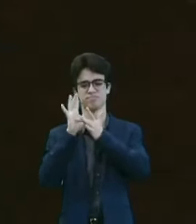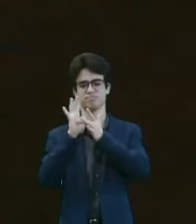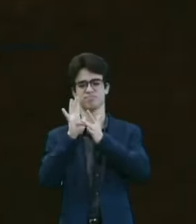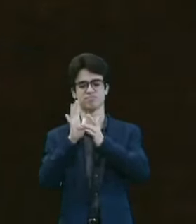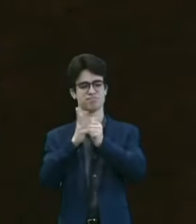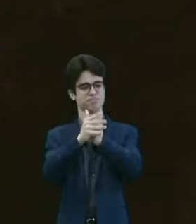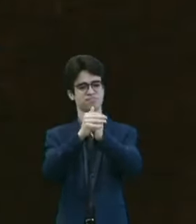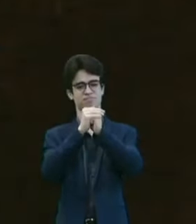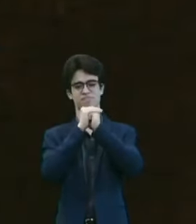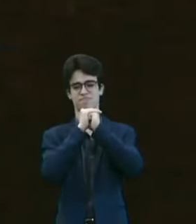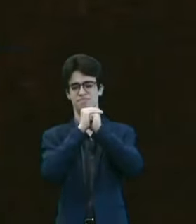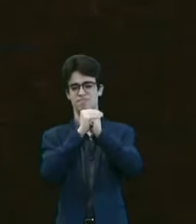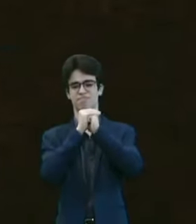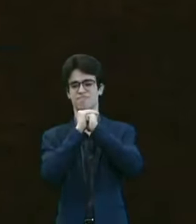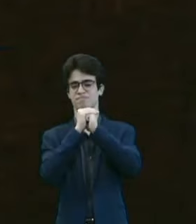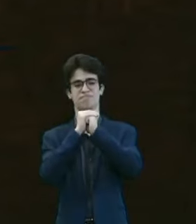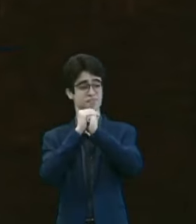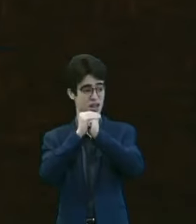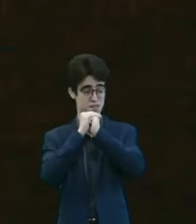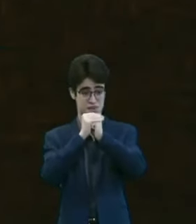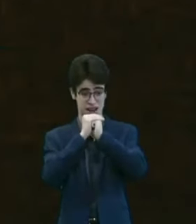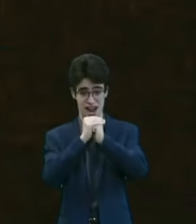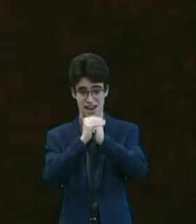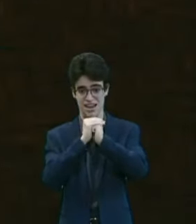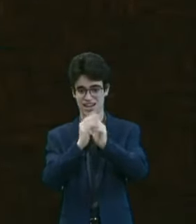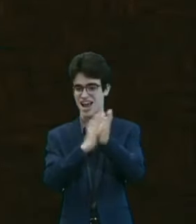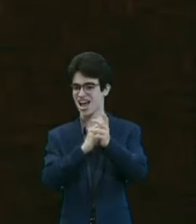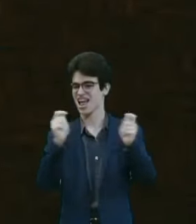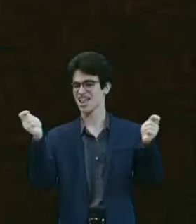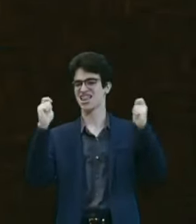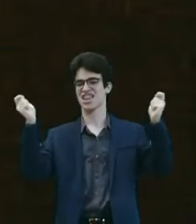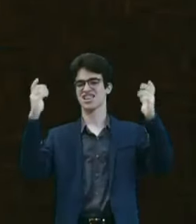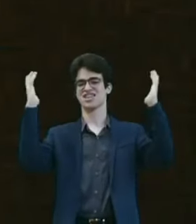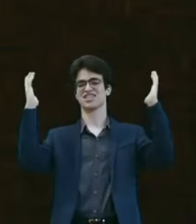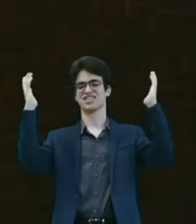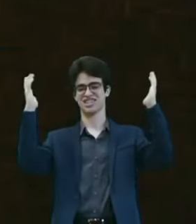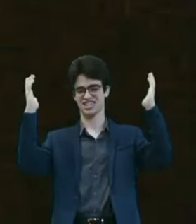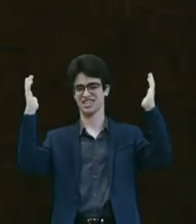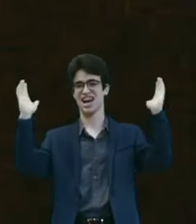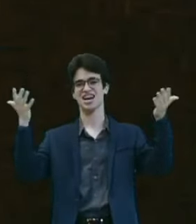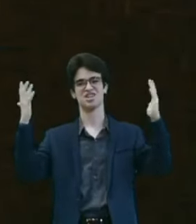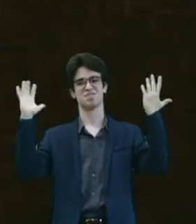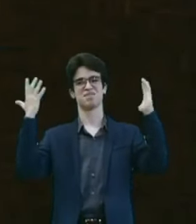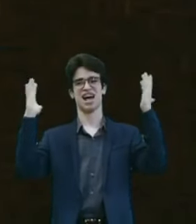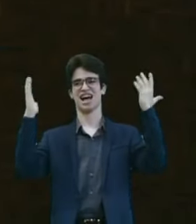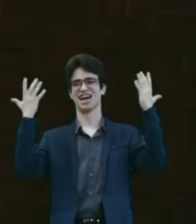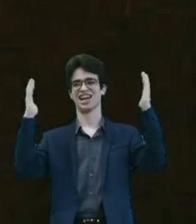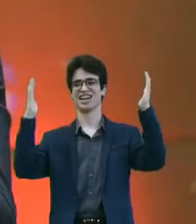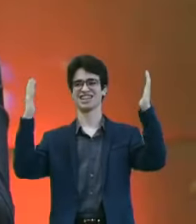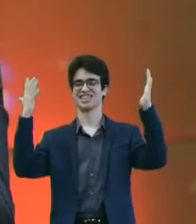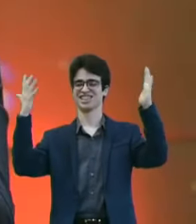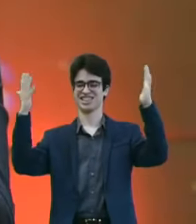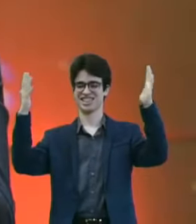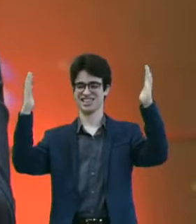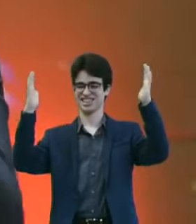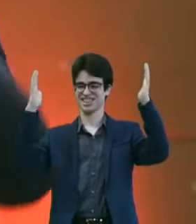Jesus. Amém. Amém. Aleluia. Você pode aplaudir a Jesus.